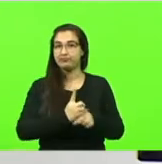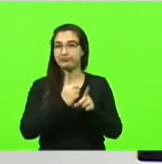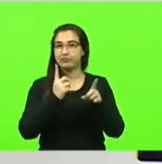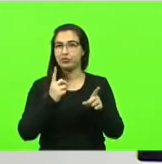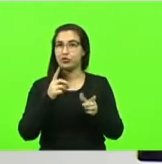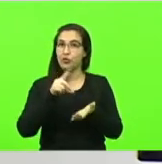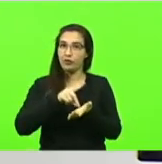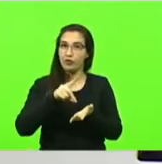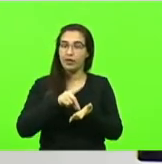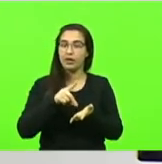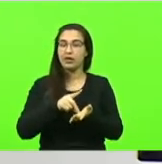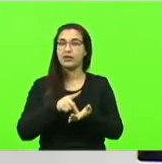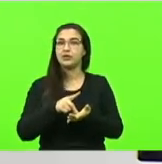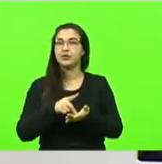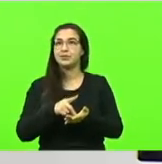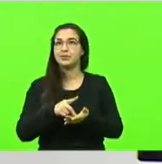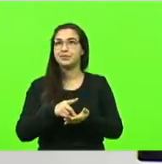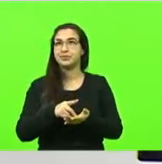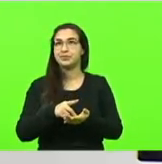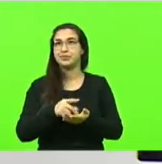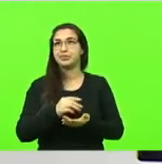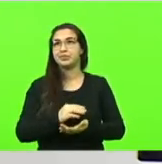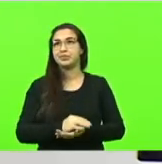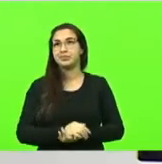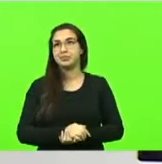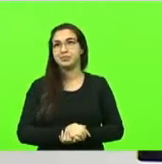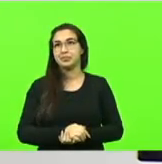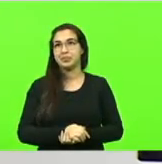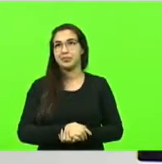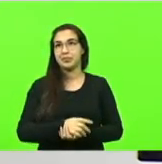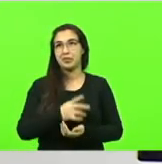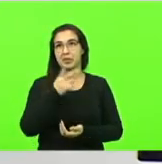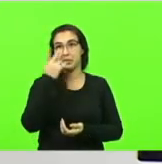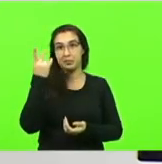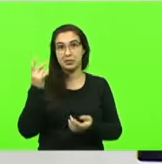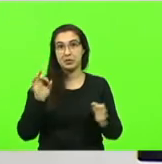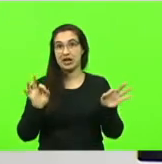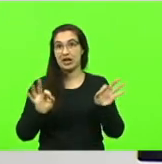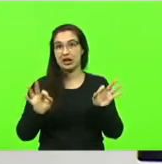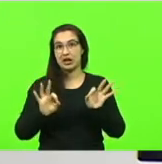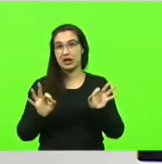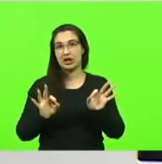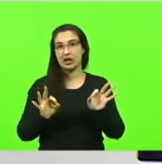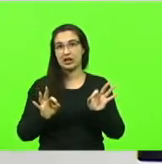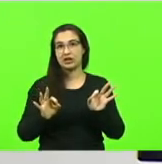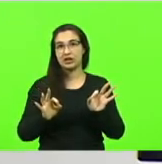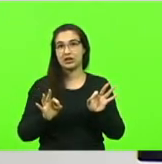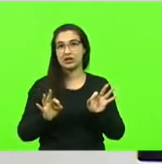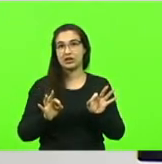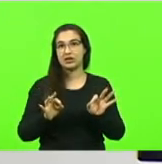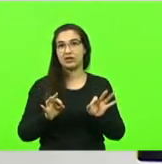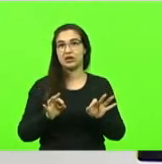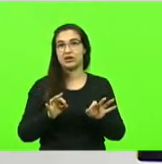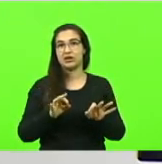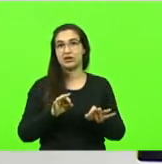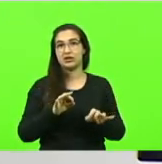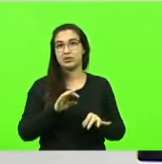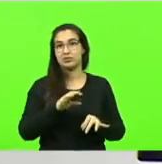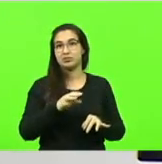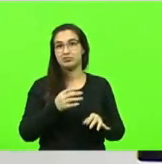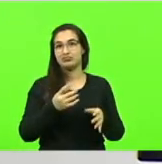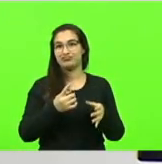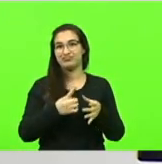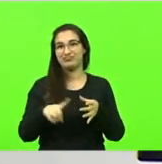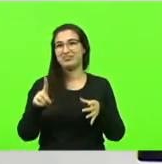melhor, Guto, de ser um jornalista onde ninguém tira a tua fonte. A nossa fonte, nós, jornalistas, nem